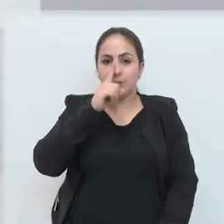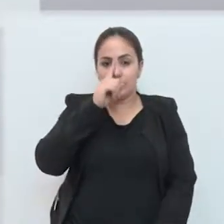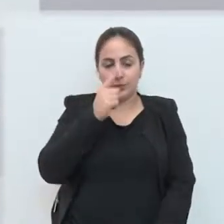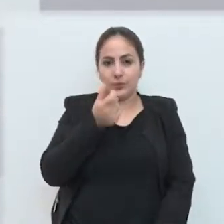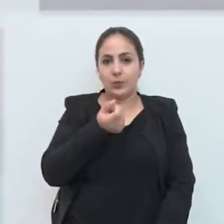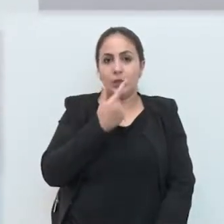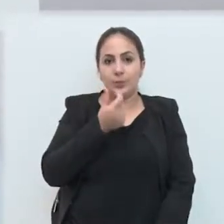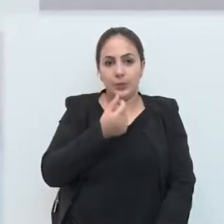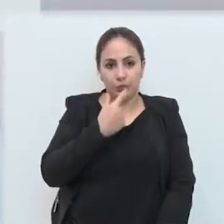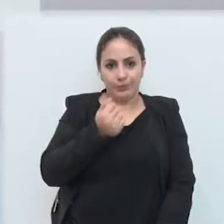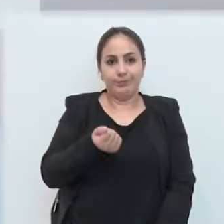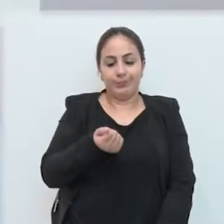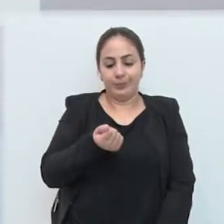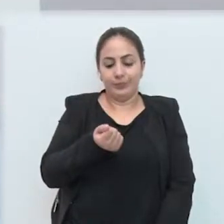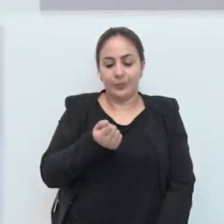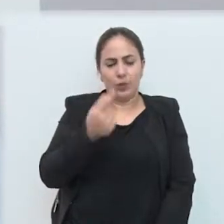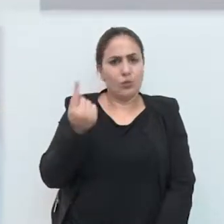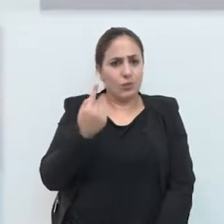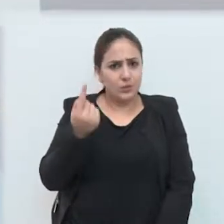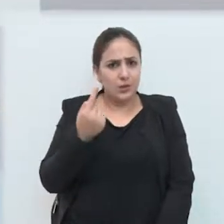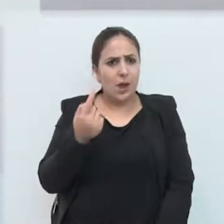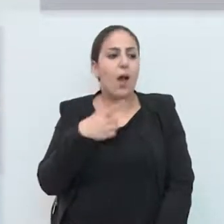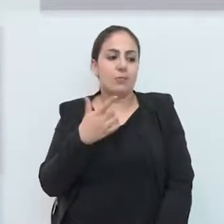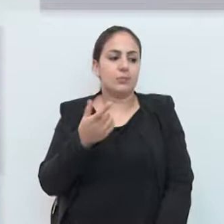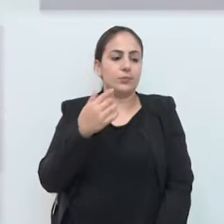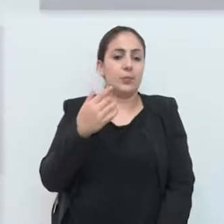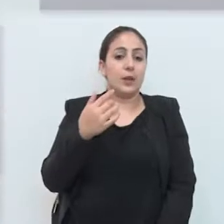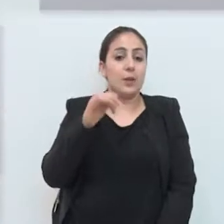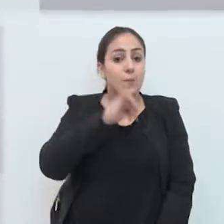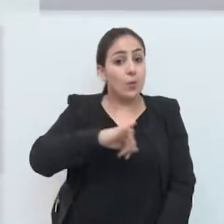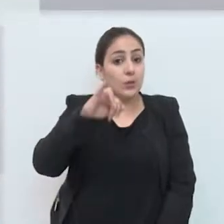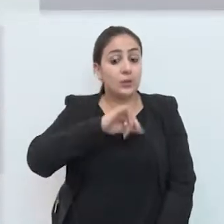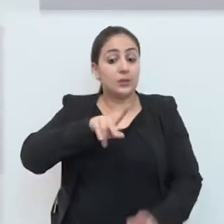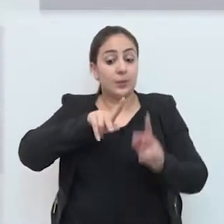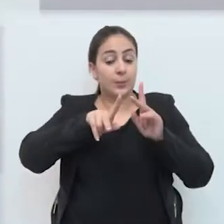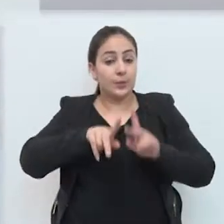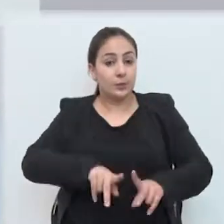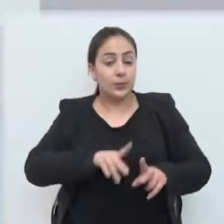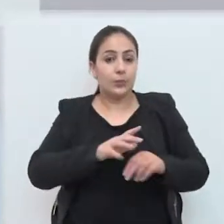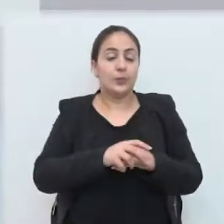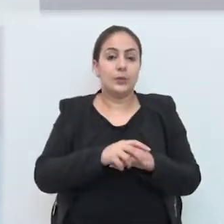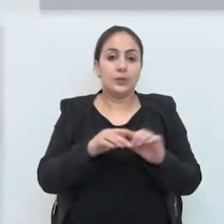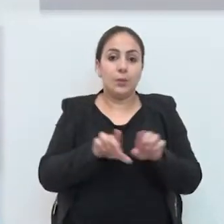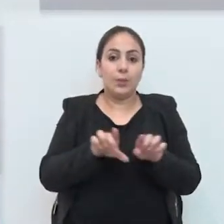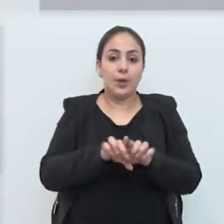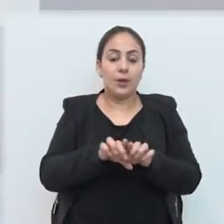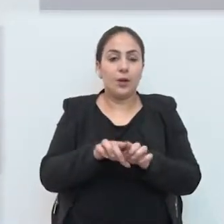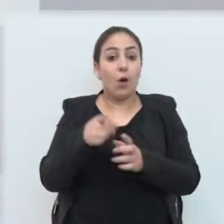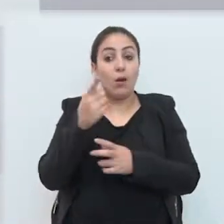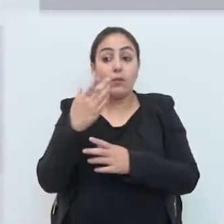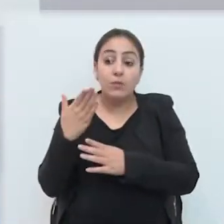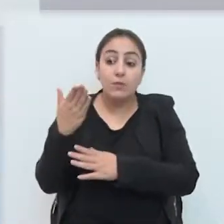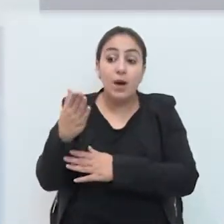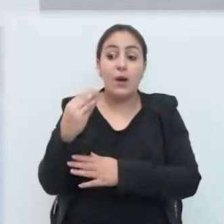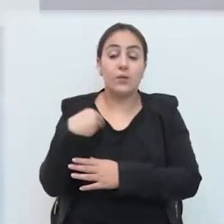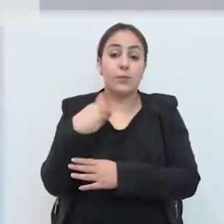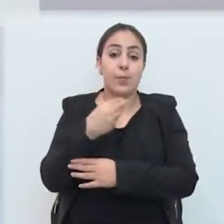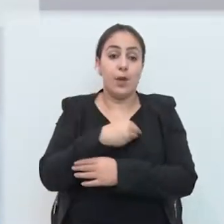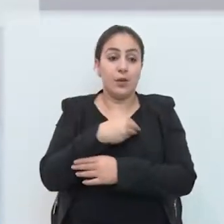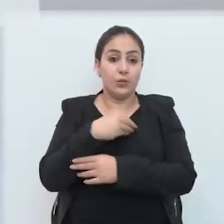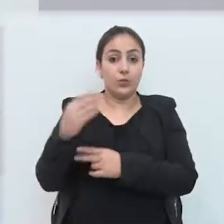da automedicação. Que, para tanto, é sempre importante que as pessoas consultem